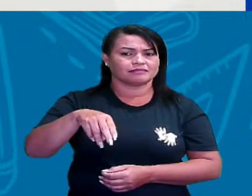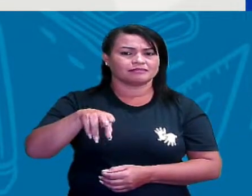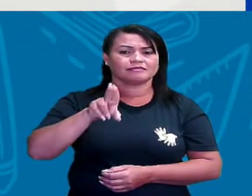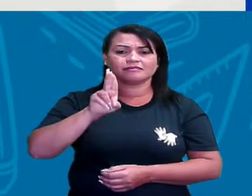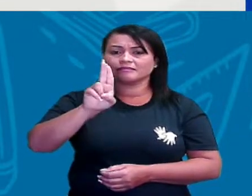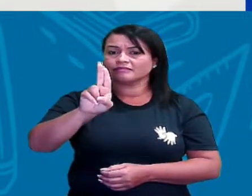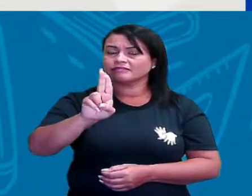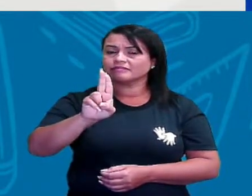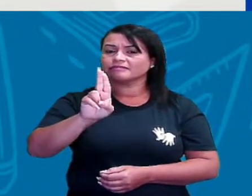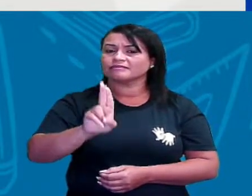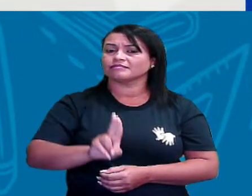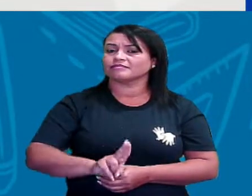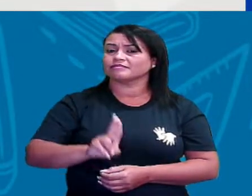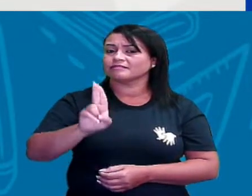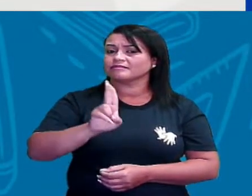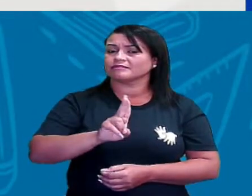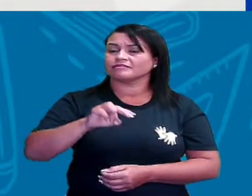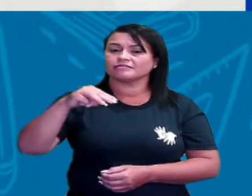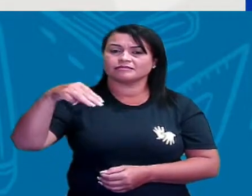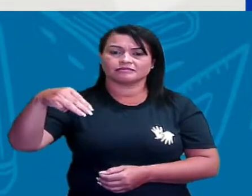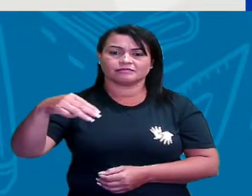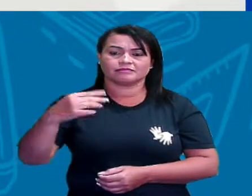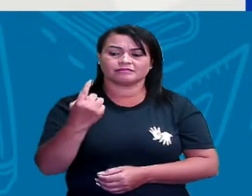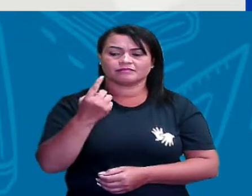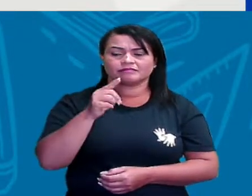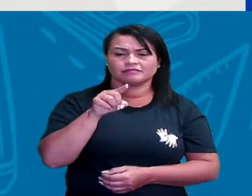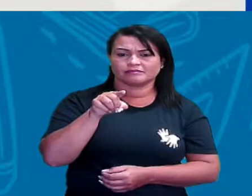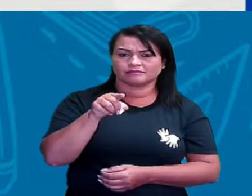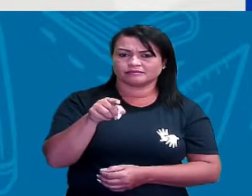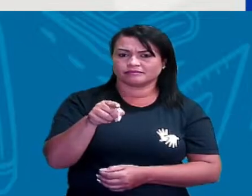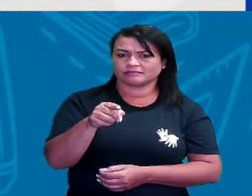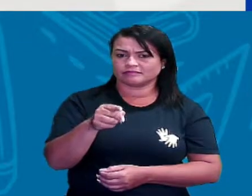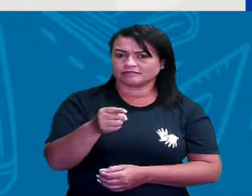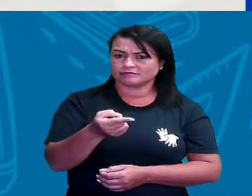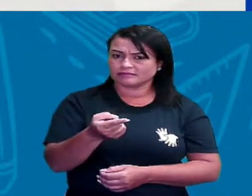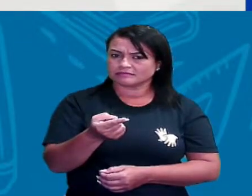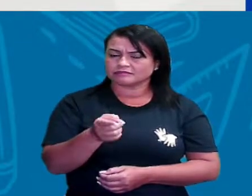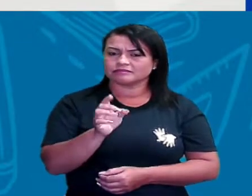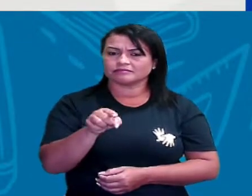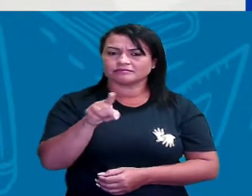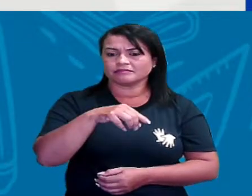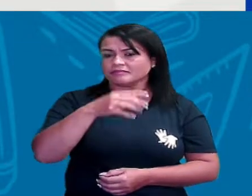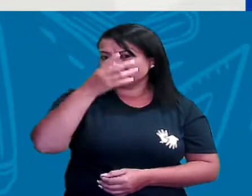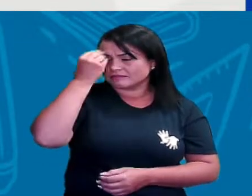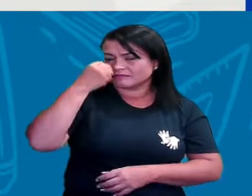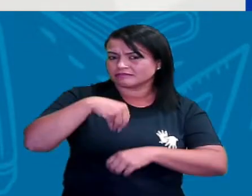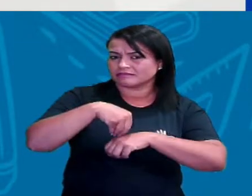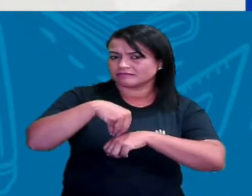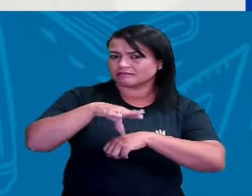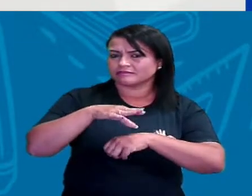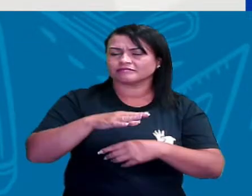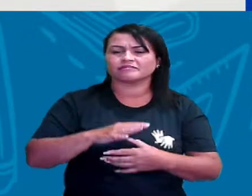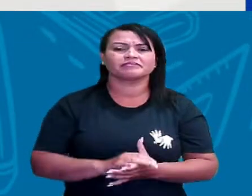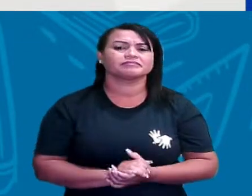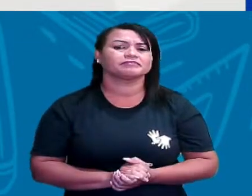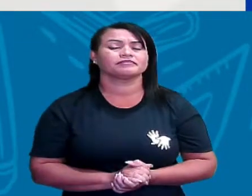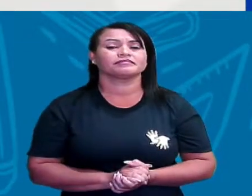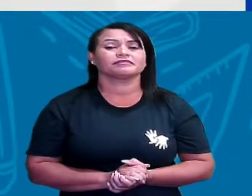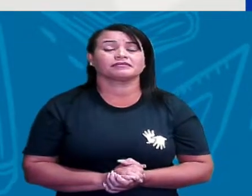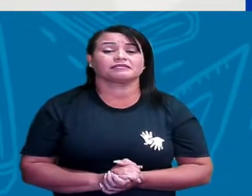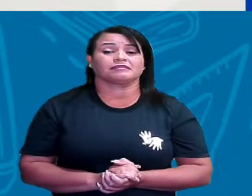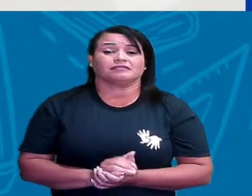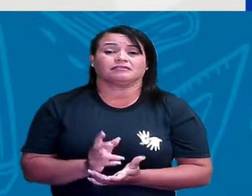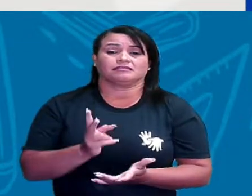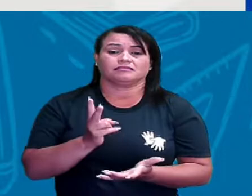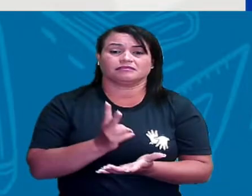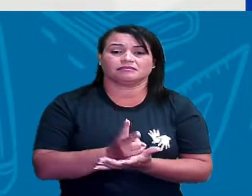milhar, milhar, lembra quem? 1000, tá? Então, para vocês não esquecer essa diquinha aí. Ou seja, toda